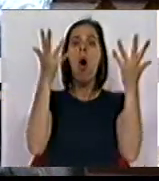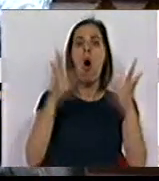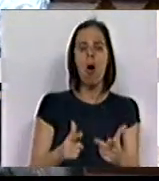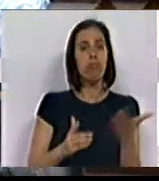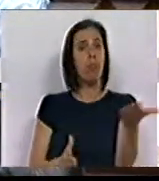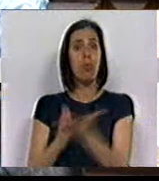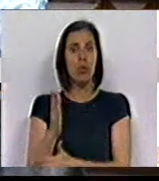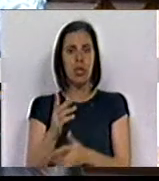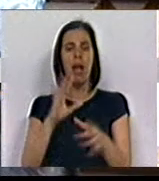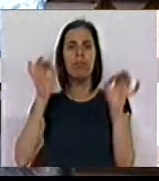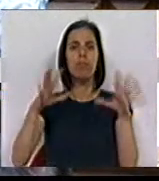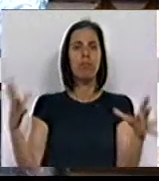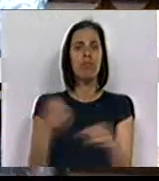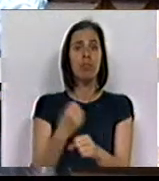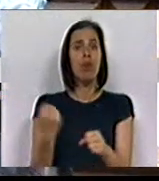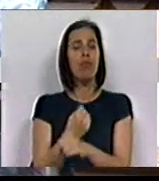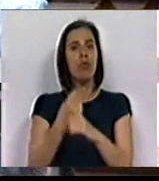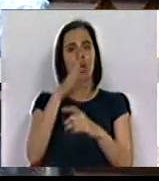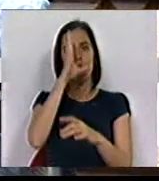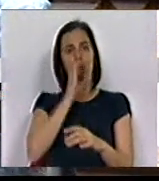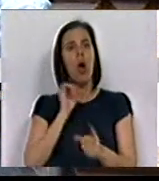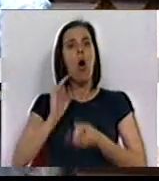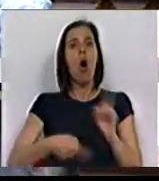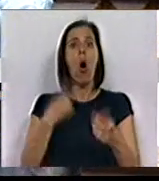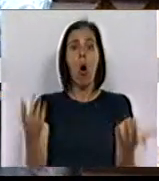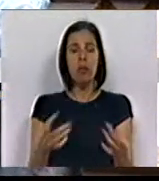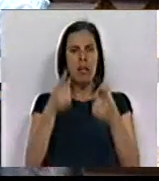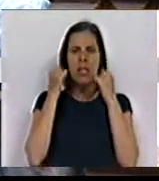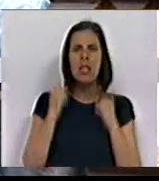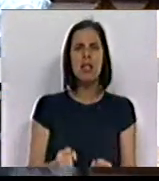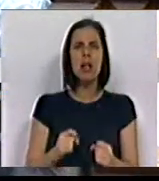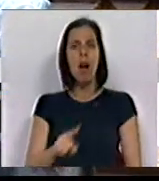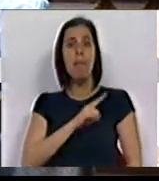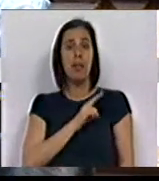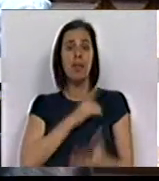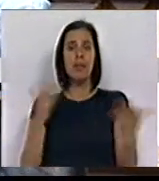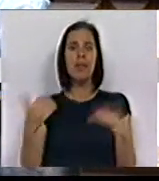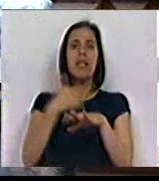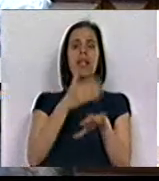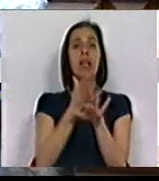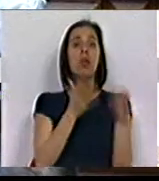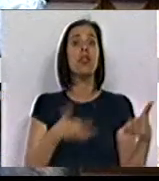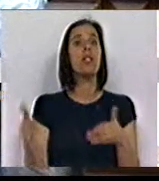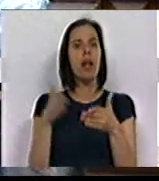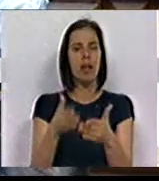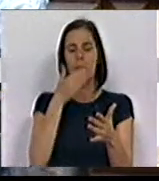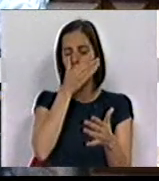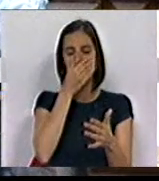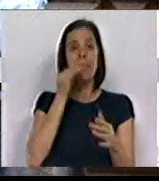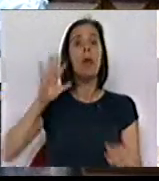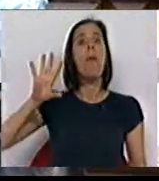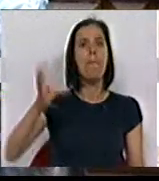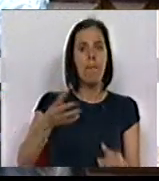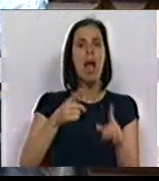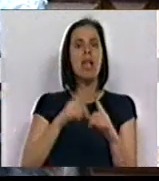que prossegue a liquidação das funções sociais do Estado, que insiste nas privatizações de setores estratégicos do